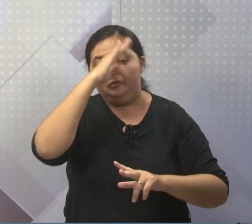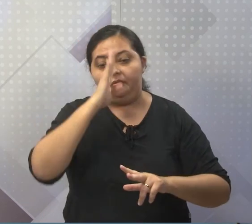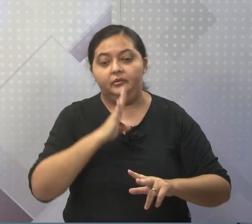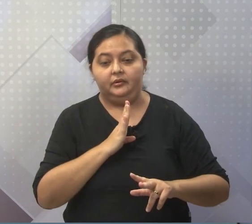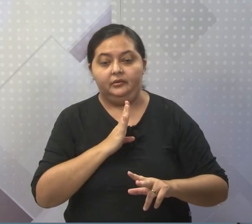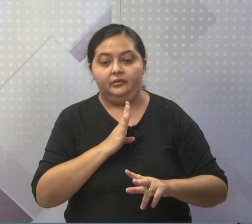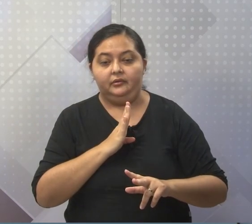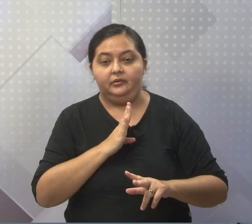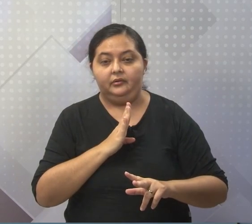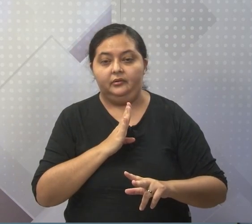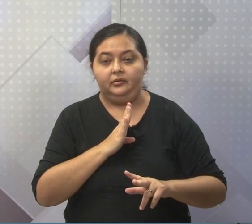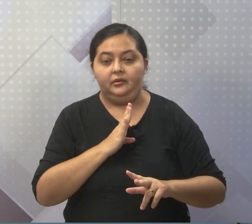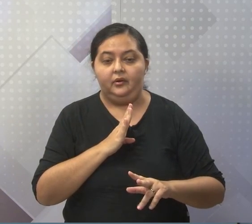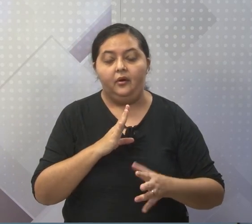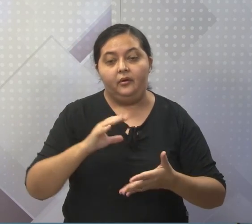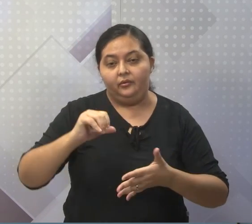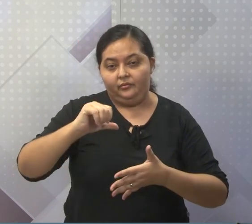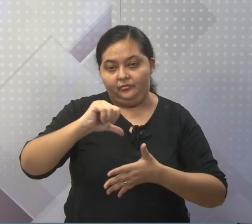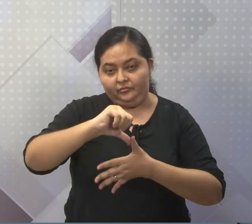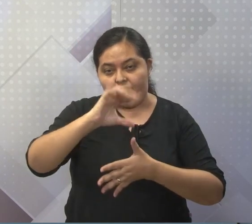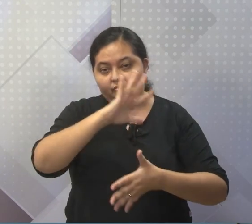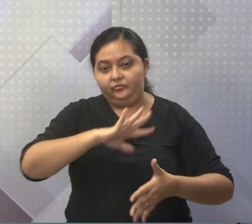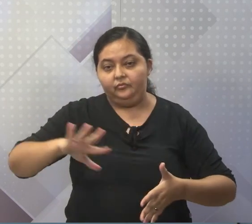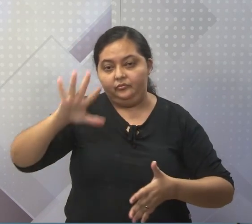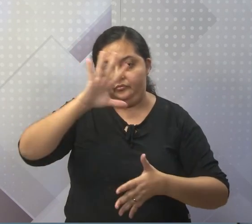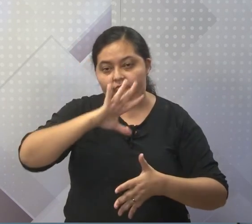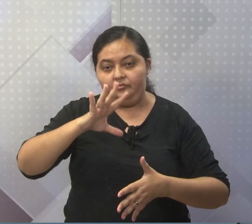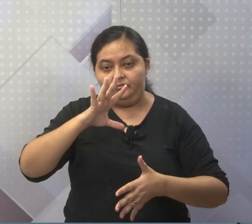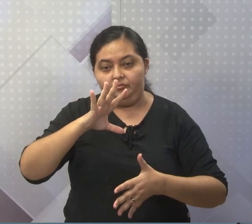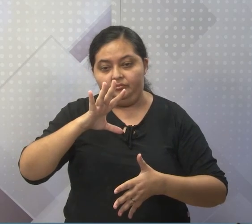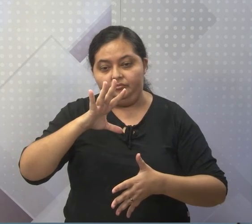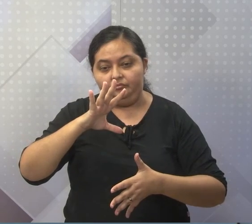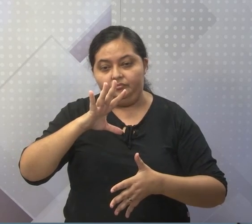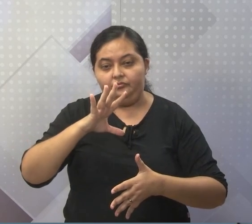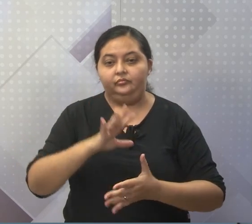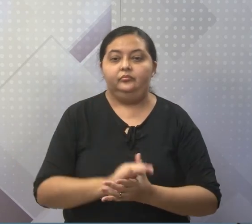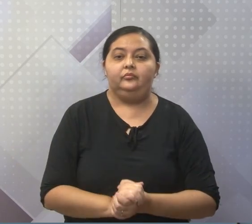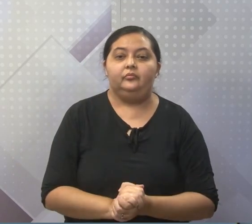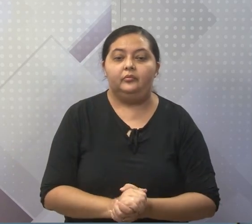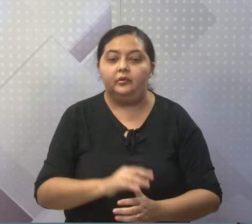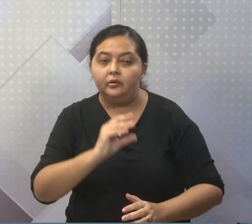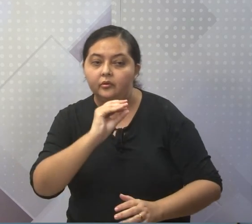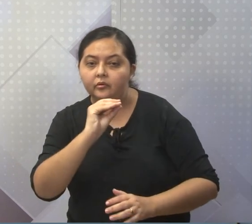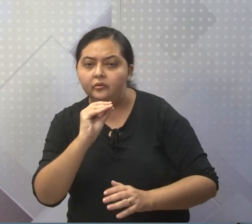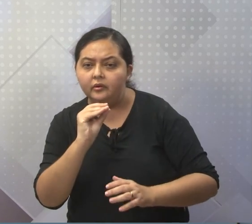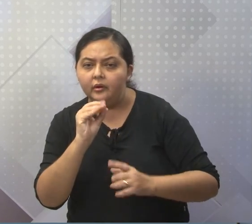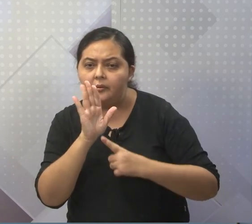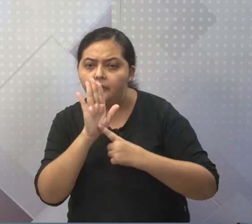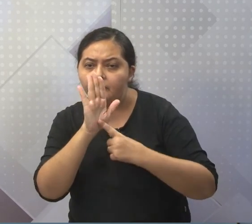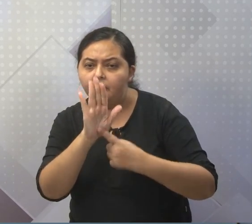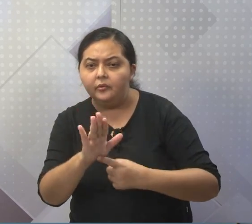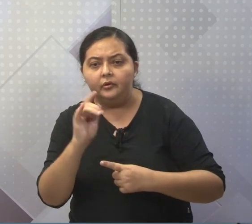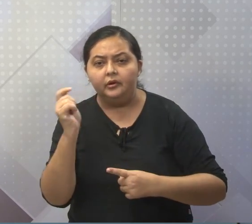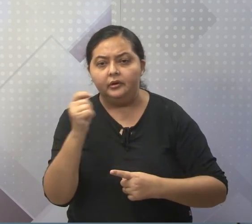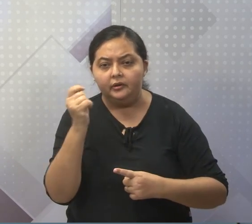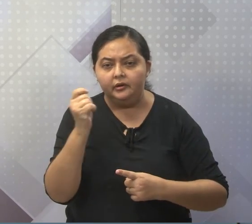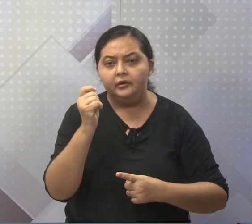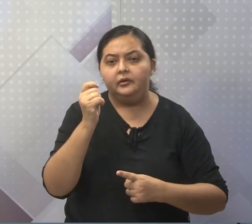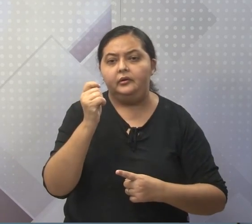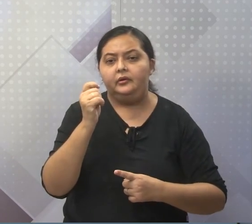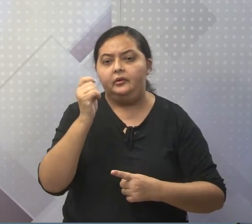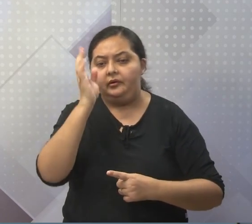pedir aqui o continente da América do Sul todo dia se você analisar poucas áreas em destaque na América do Sul Argentina Brasil